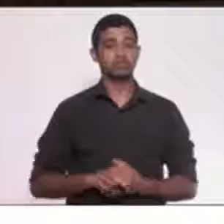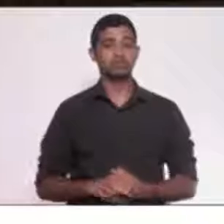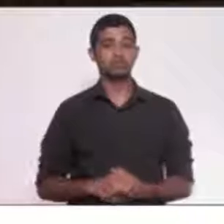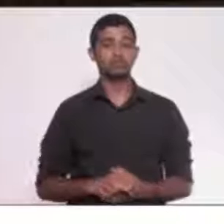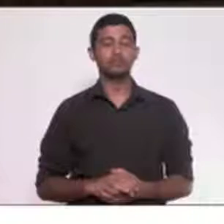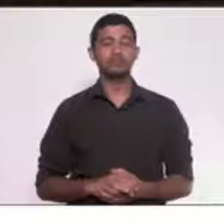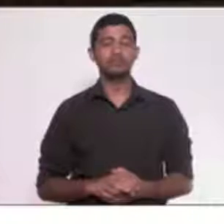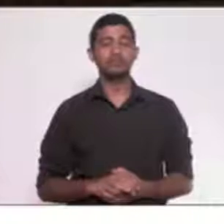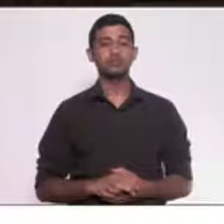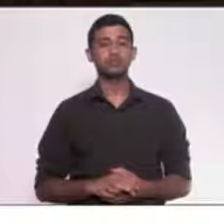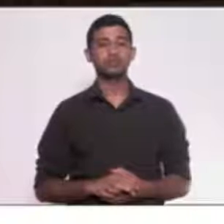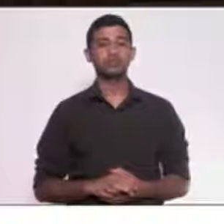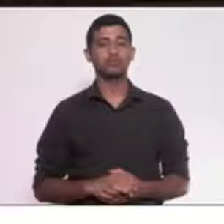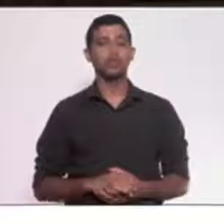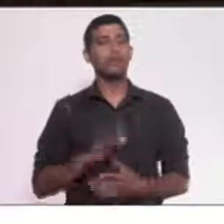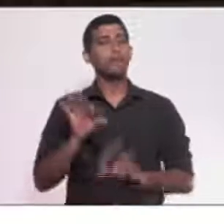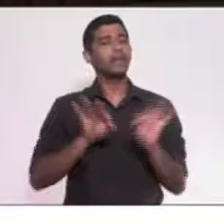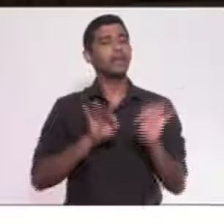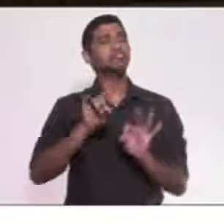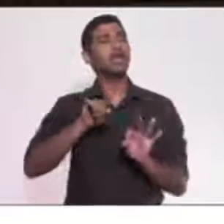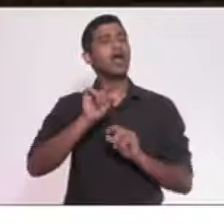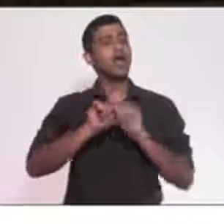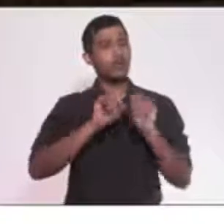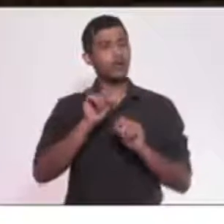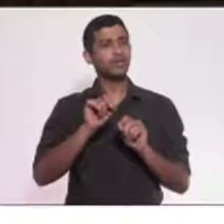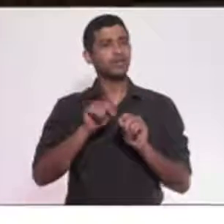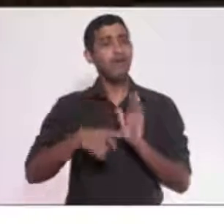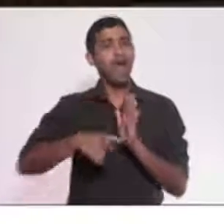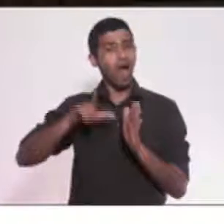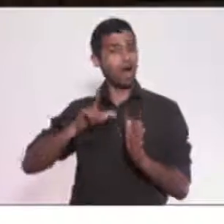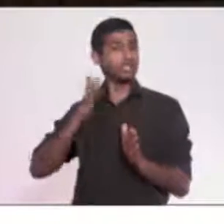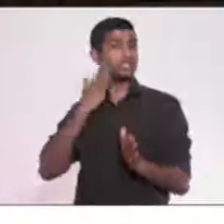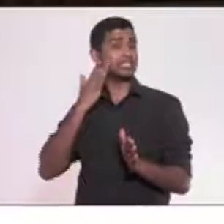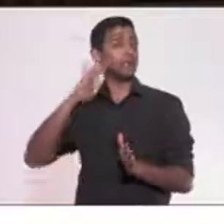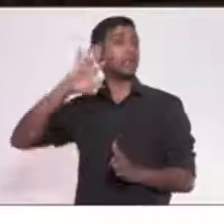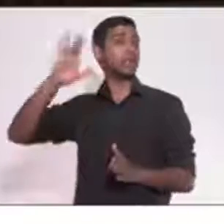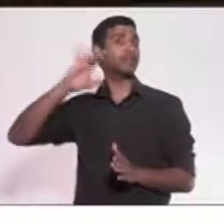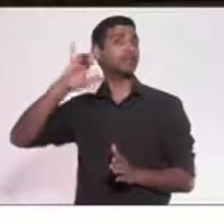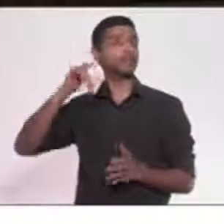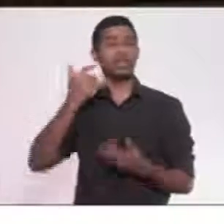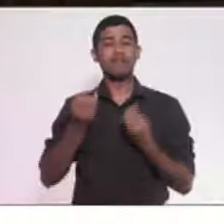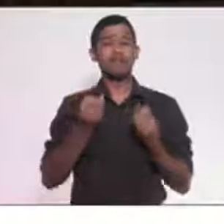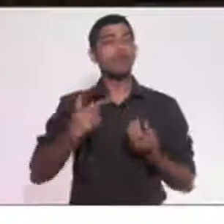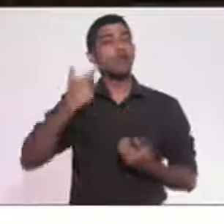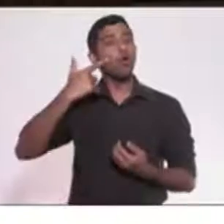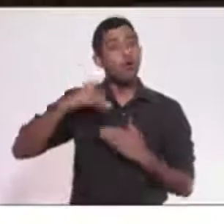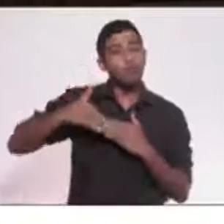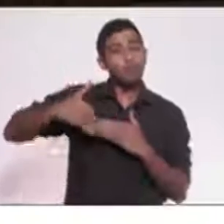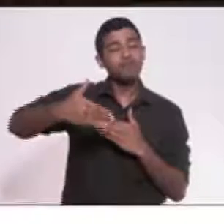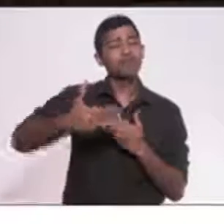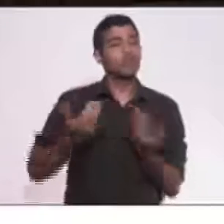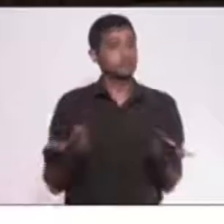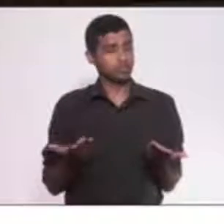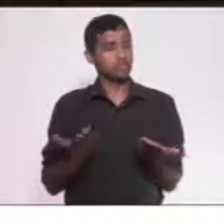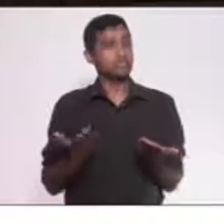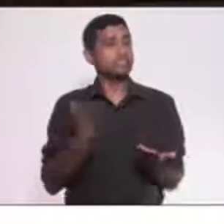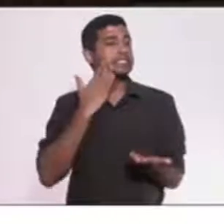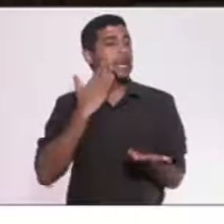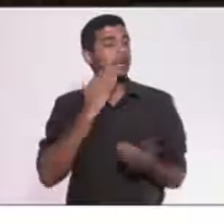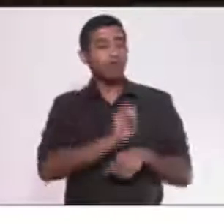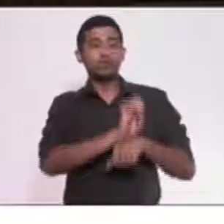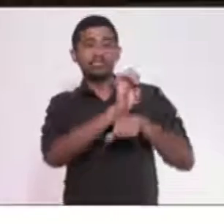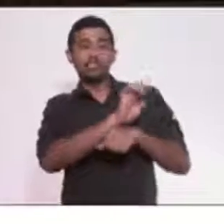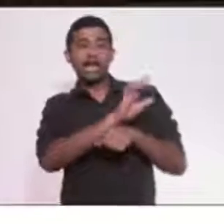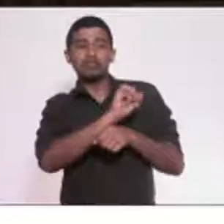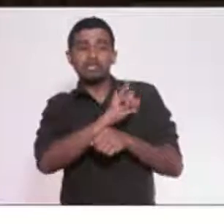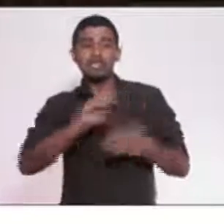gente planeja. O que é planejar? É antecipar cenários, imaginar 2, 3, 4 cenários diferentes e como que o Estado vai se movimentar